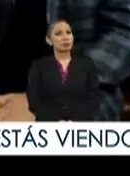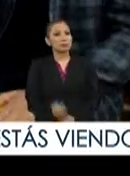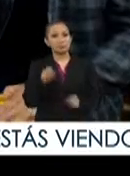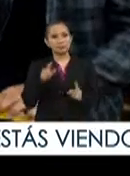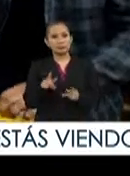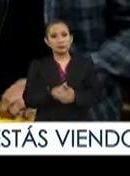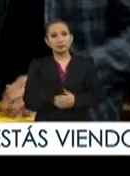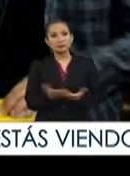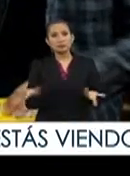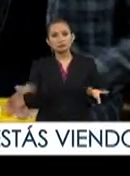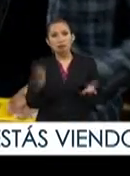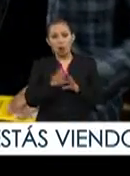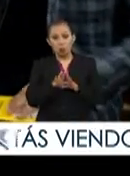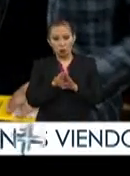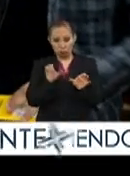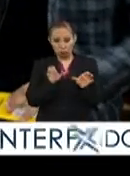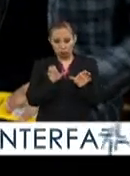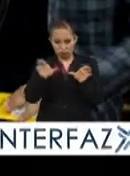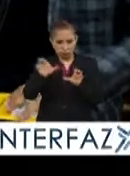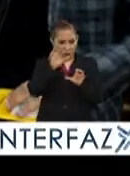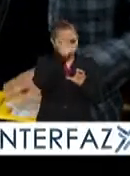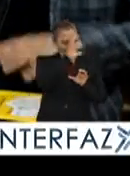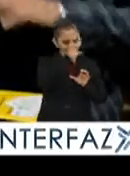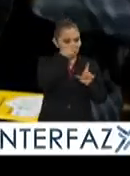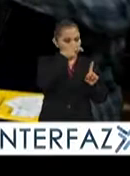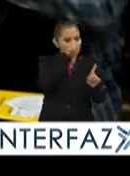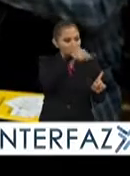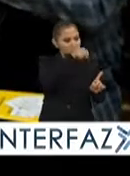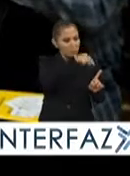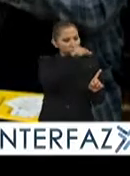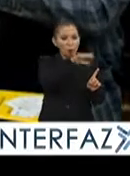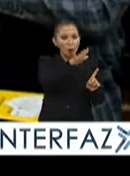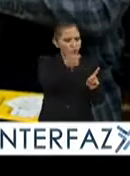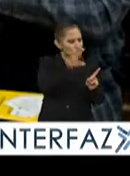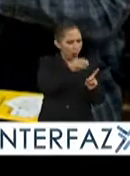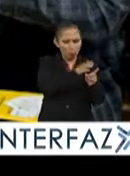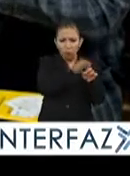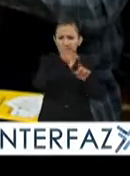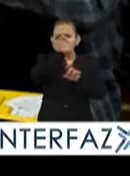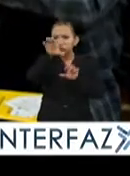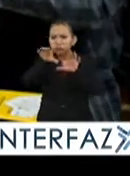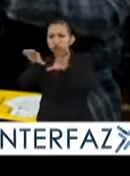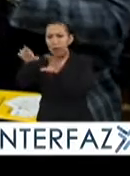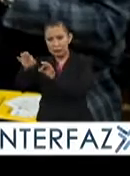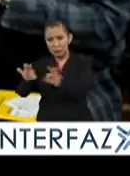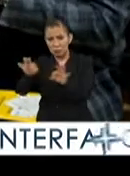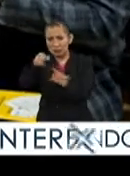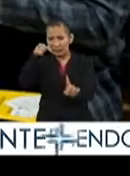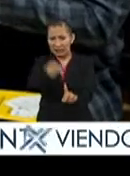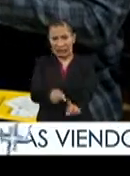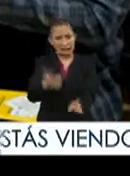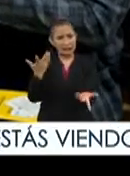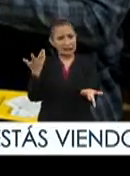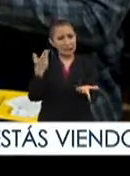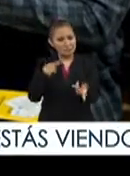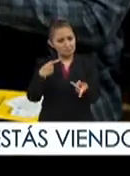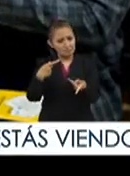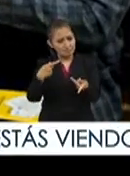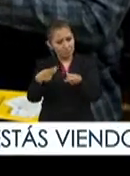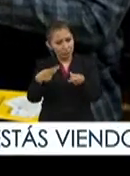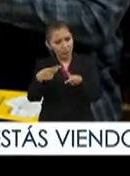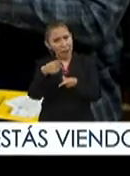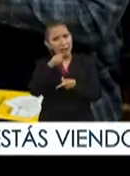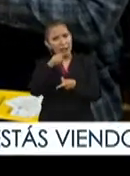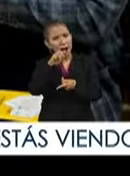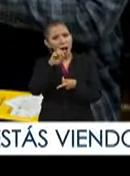Creo que descentralizar la cultura también es uno de los ejes fundamentales de la política cultural de